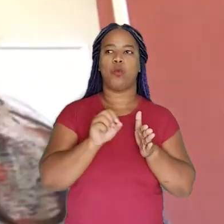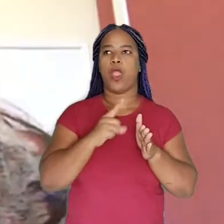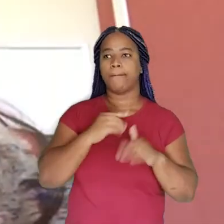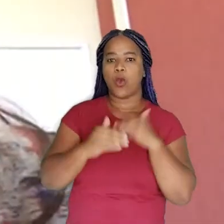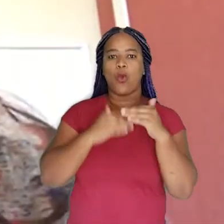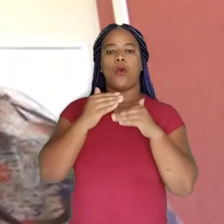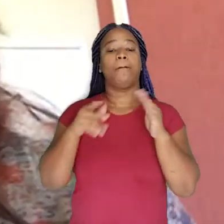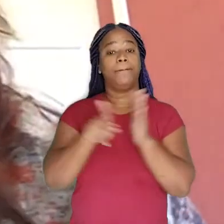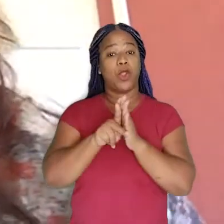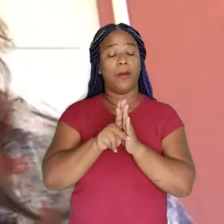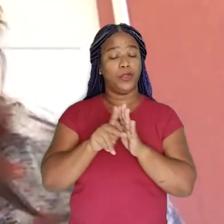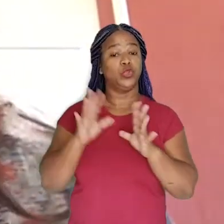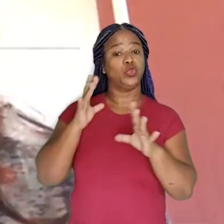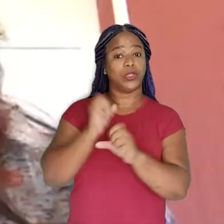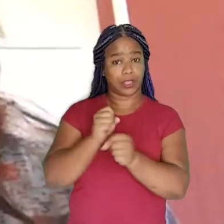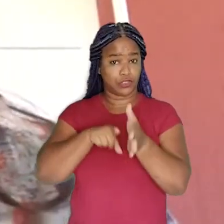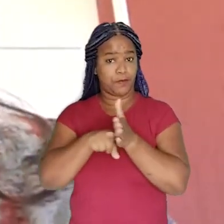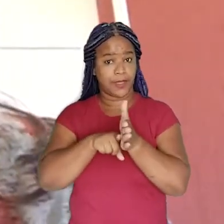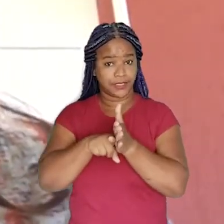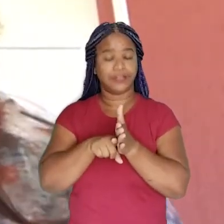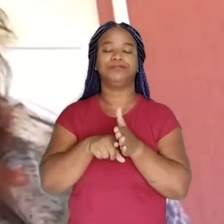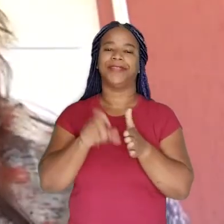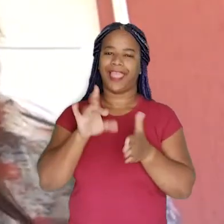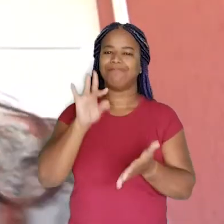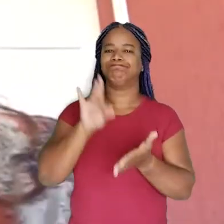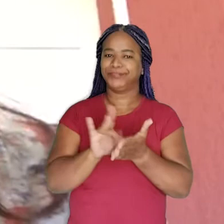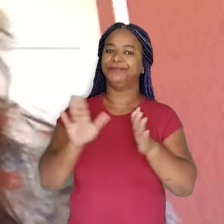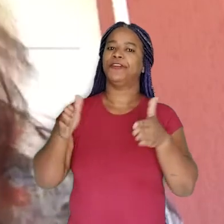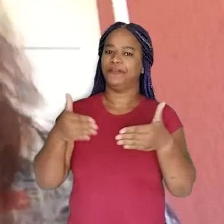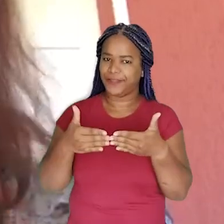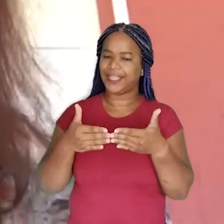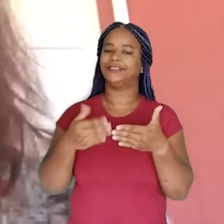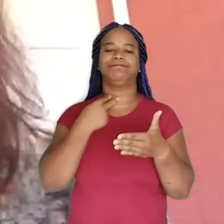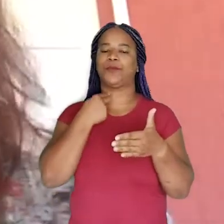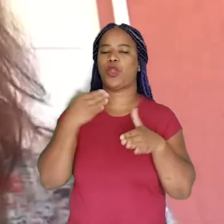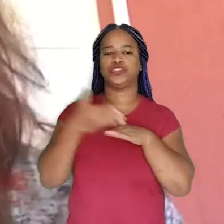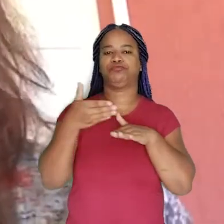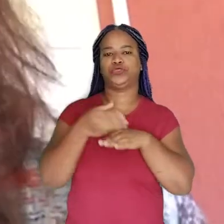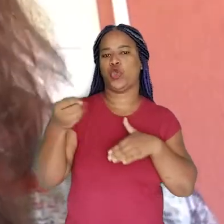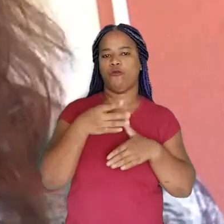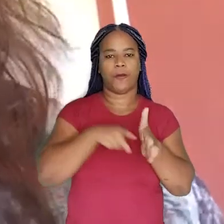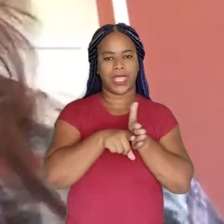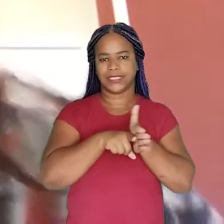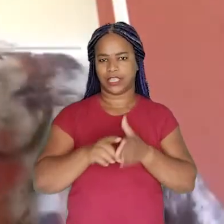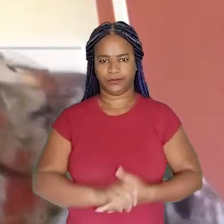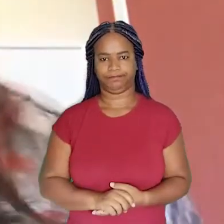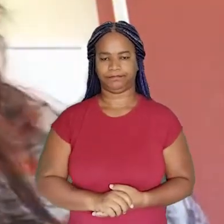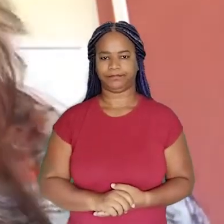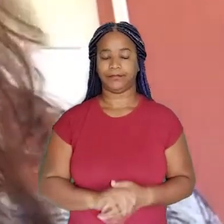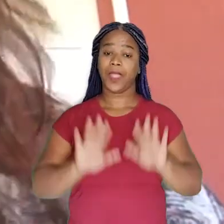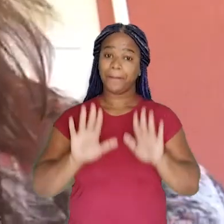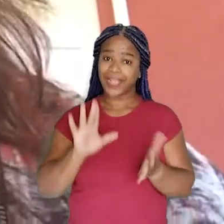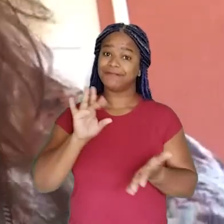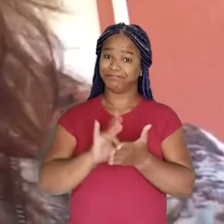a modernização dos seus quadros de pesquisadores e são muito fechadas à incorporação desses novos pesquisadores. Contudo,